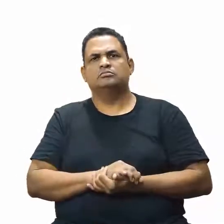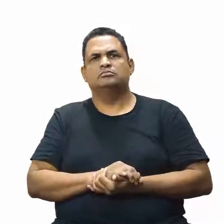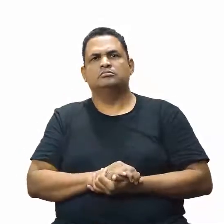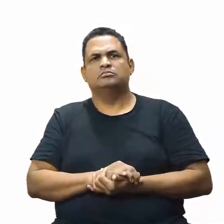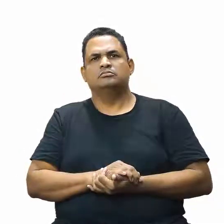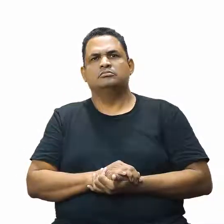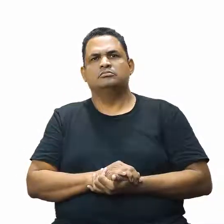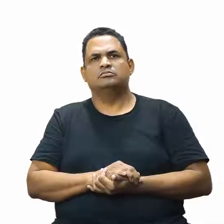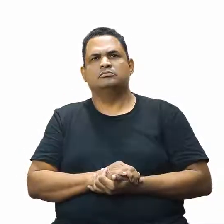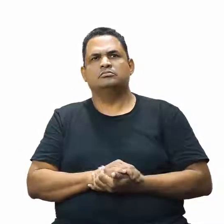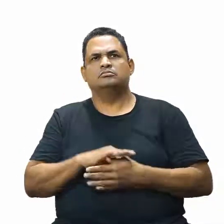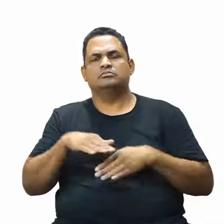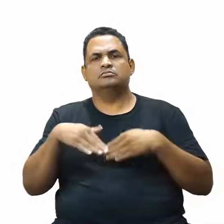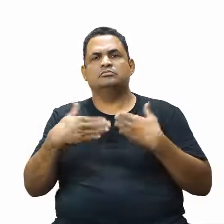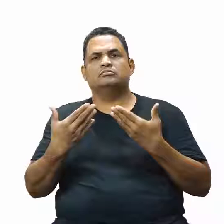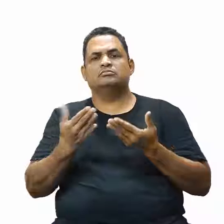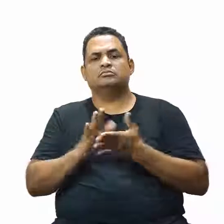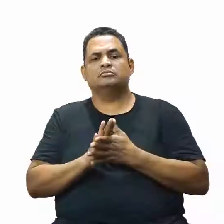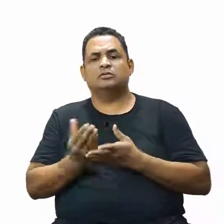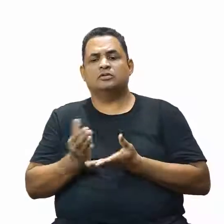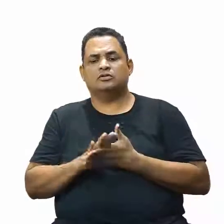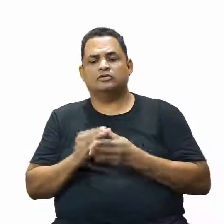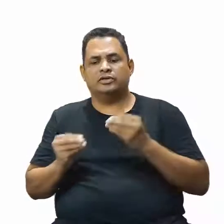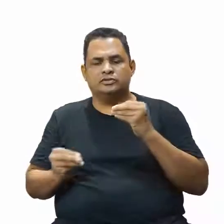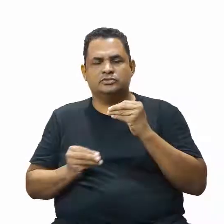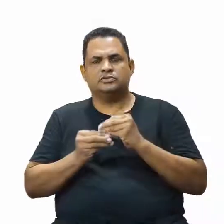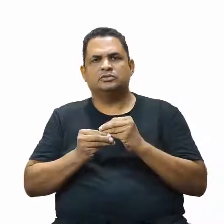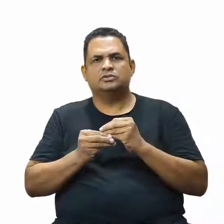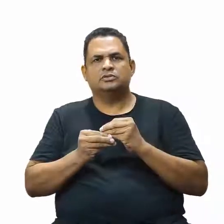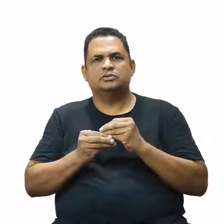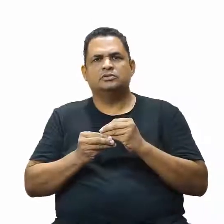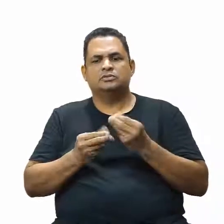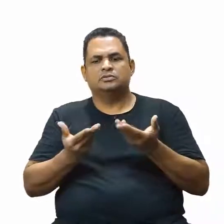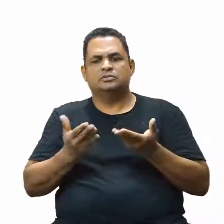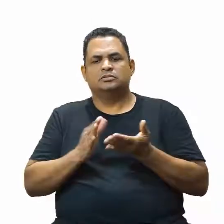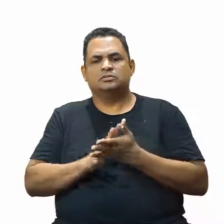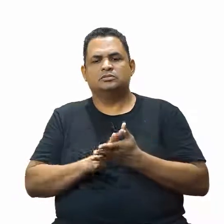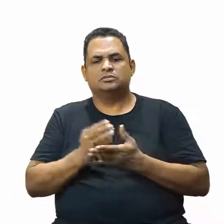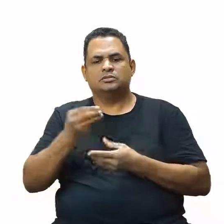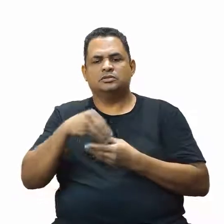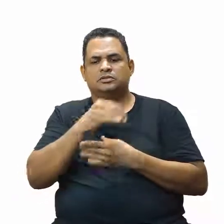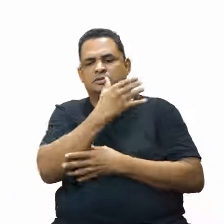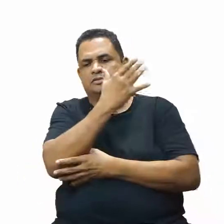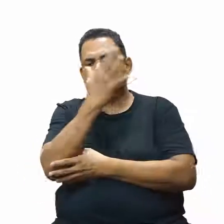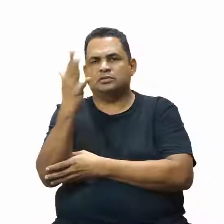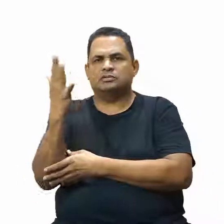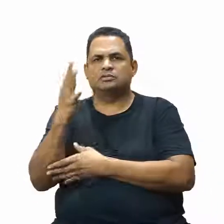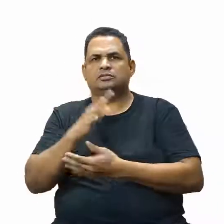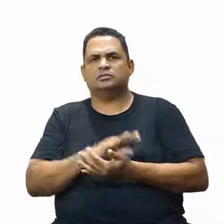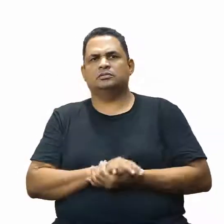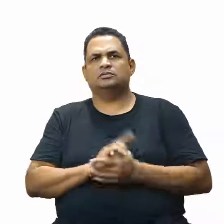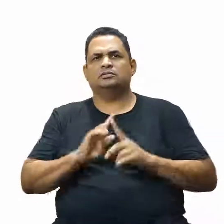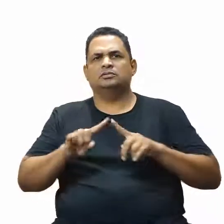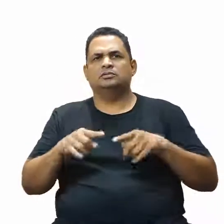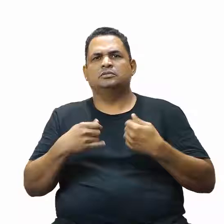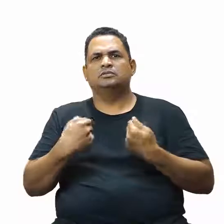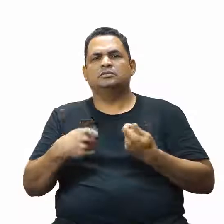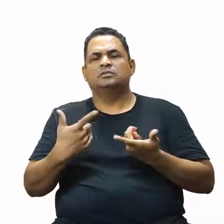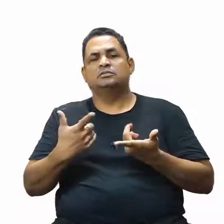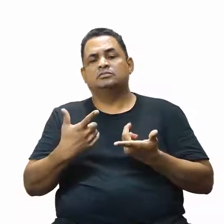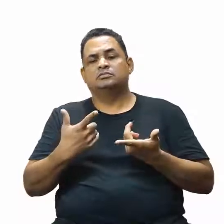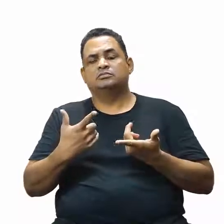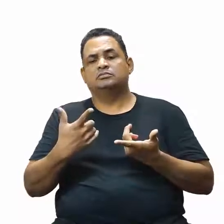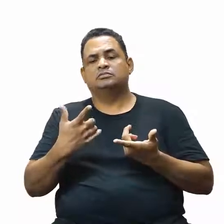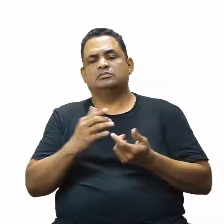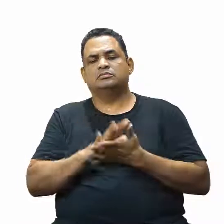mas isso aí a gente está falando quando tu vai inserir uma cultivar na floresta, né? Mas então temos que levar em